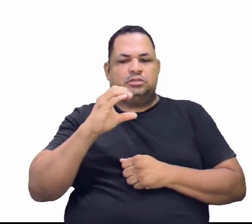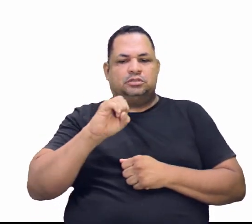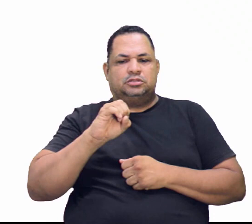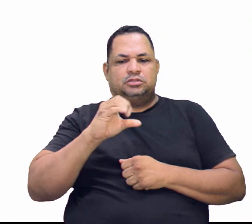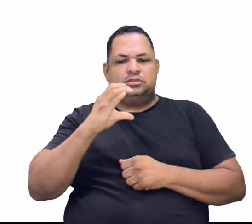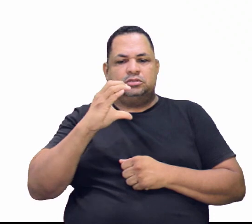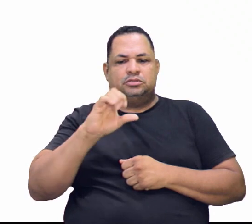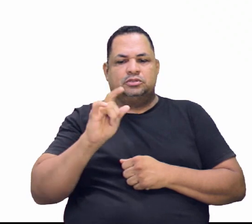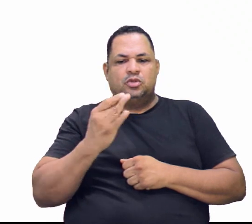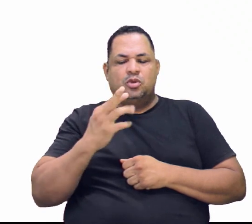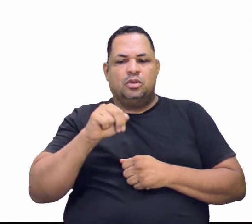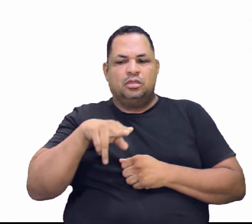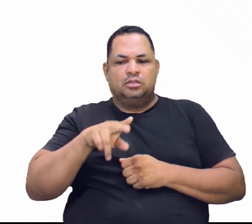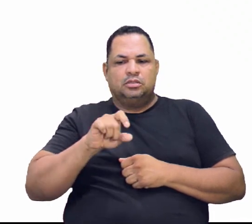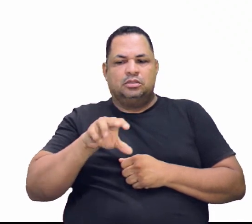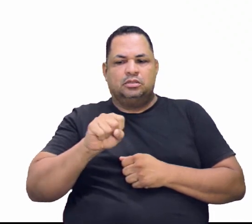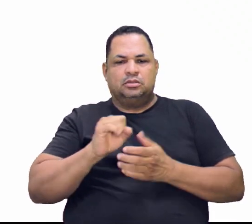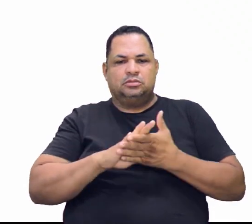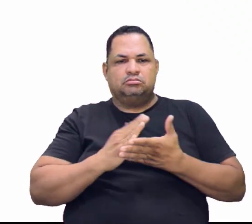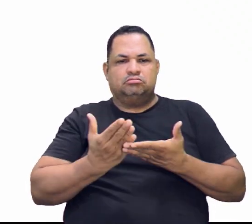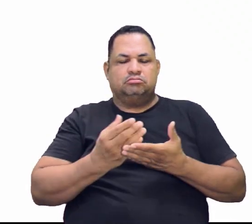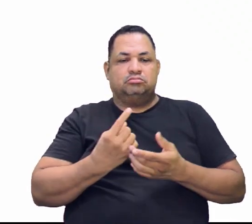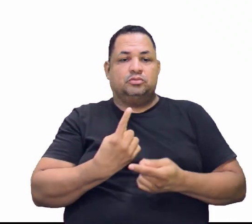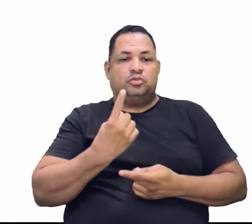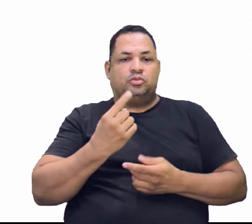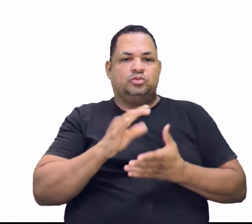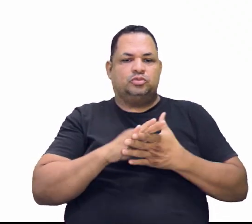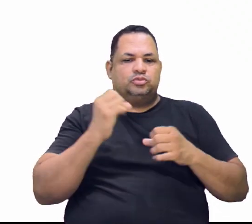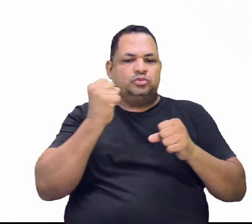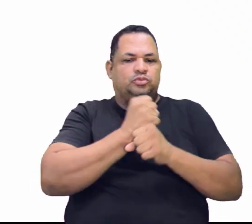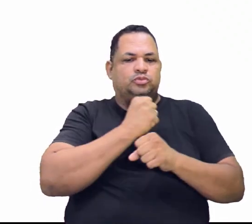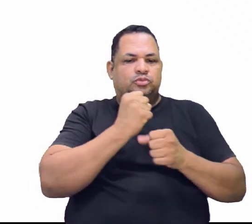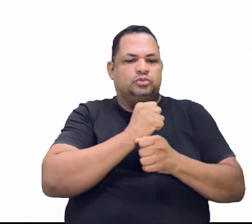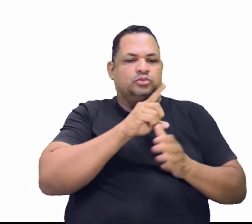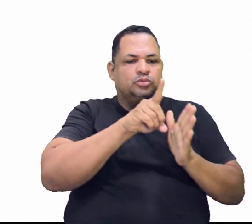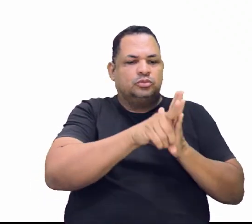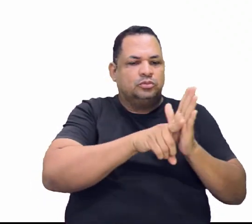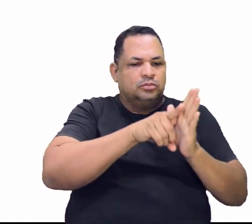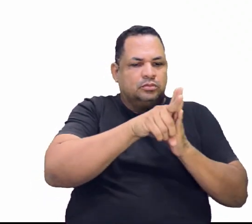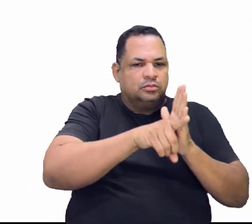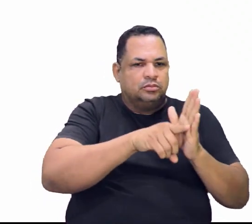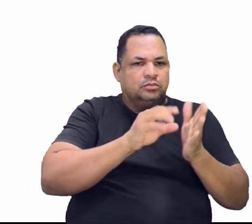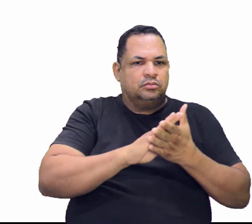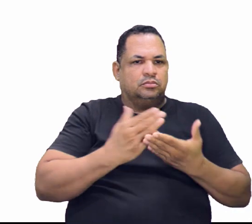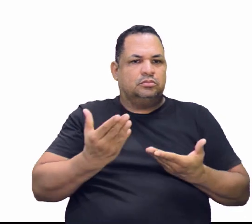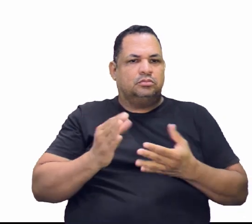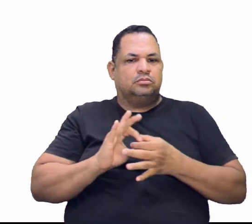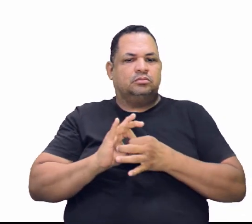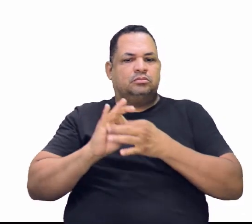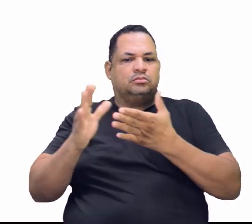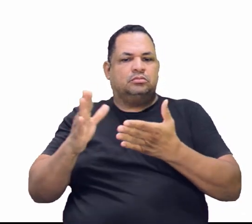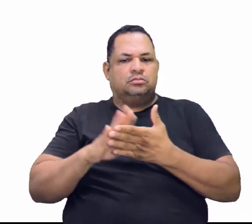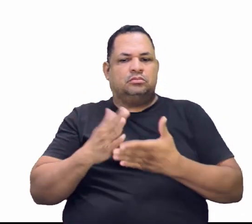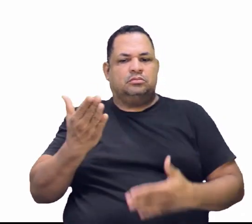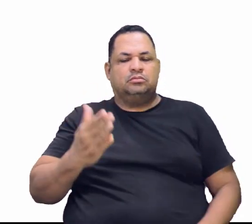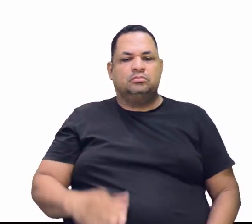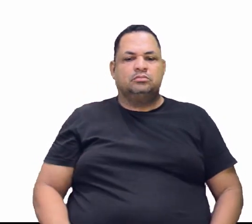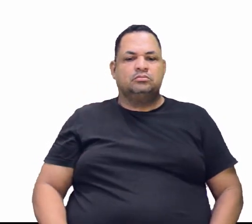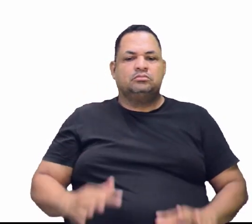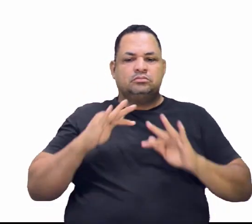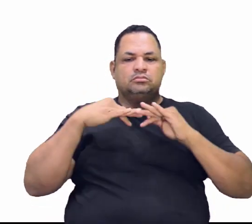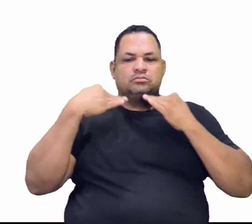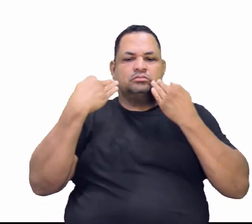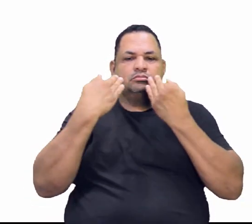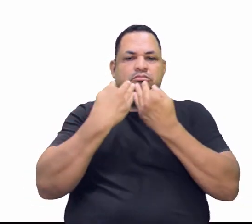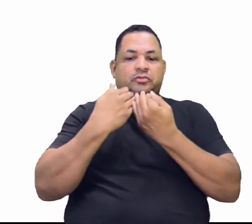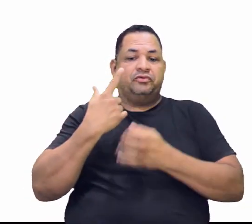Charles Chocknes foi um dos construtores da Estrada de Ferro André Mamoré. Ele deixou a família Chocknes. É